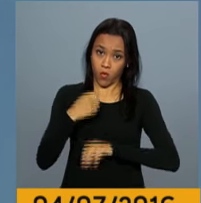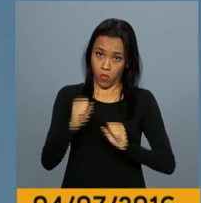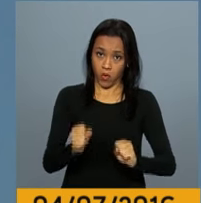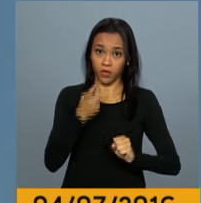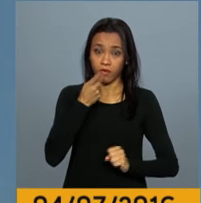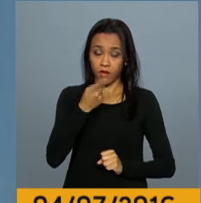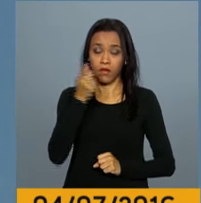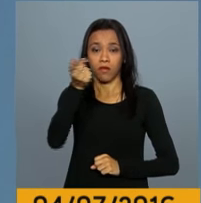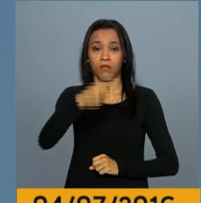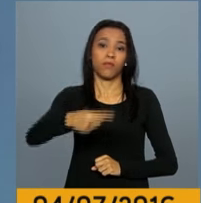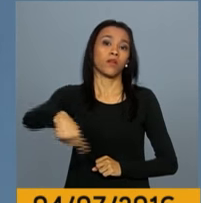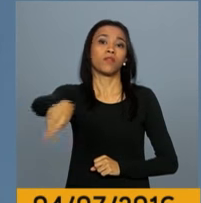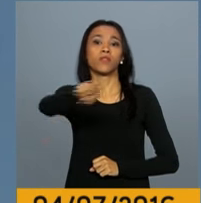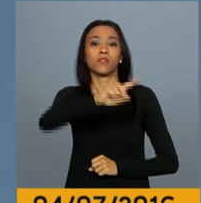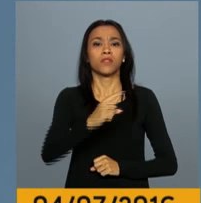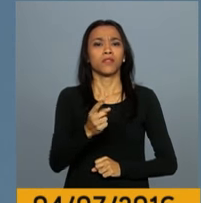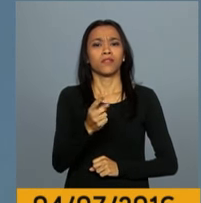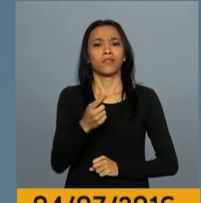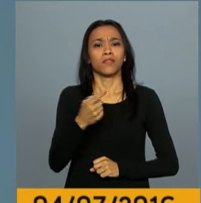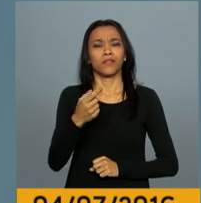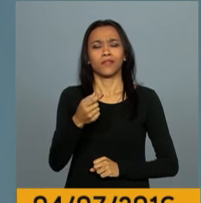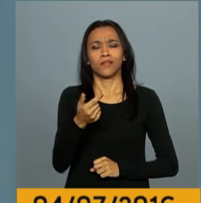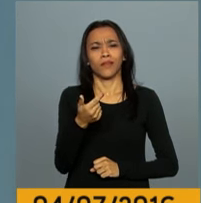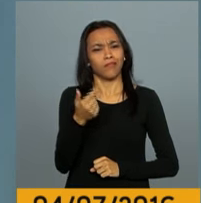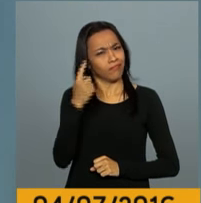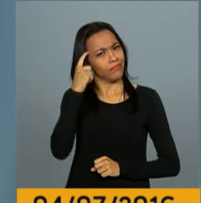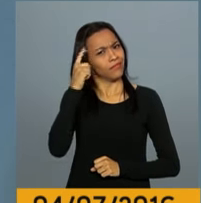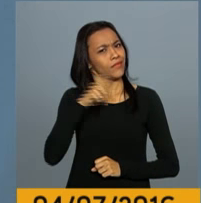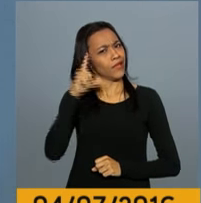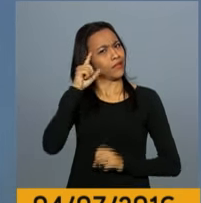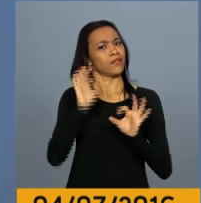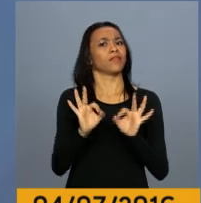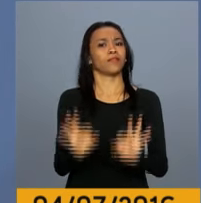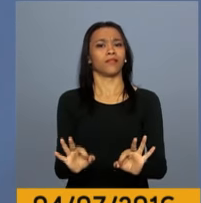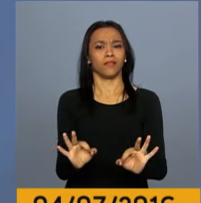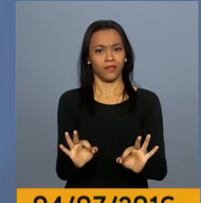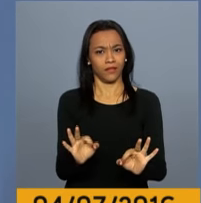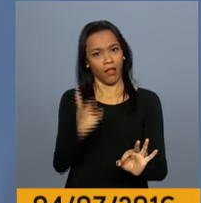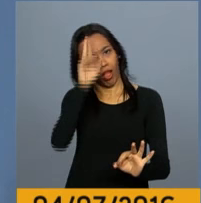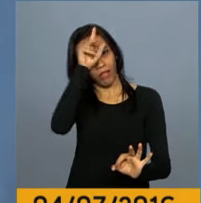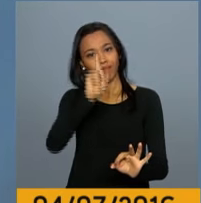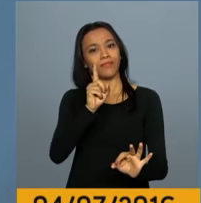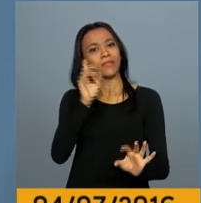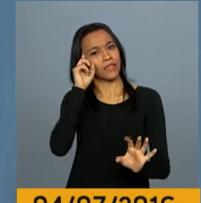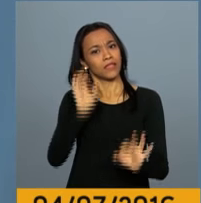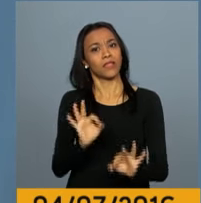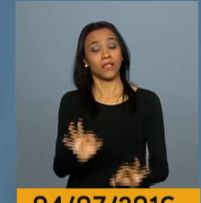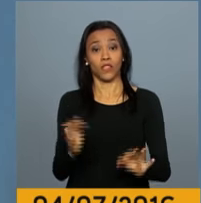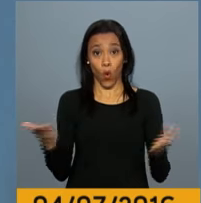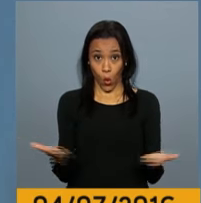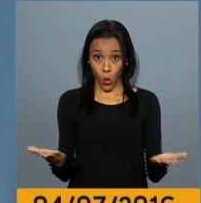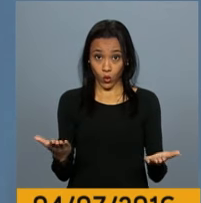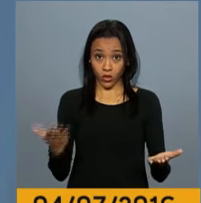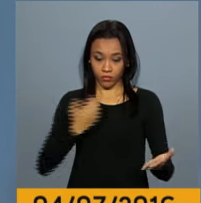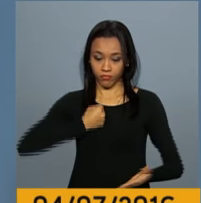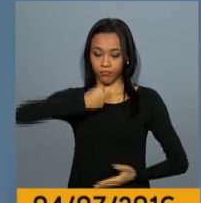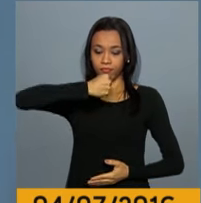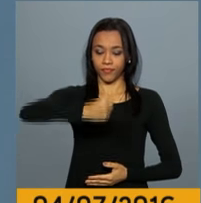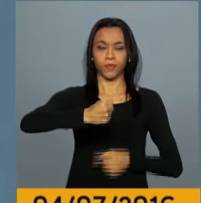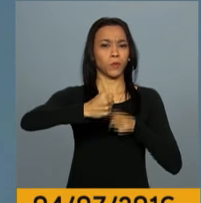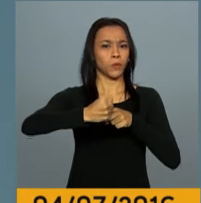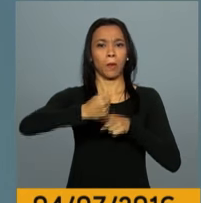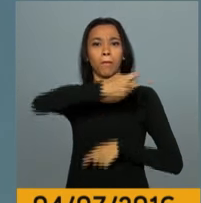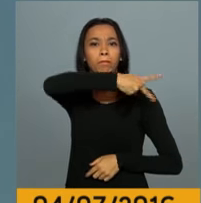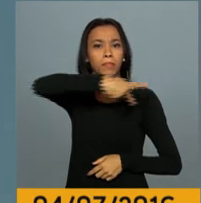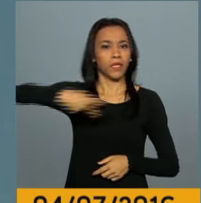dizer, sem medo de errar, que eu devo a minha posição hoje de presidente